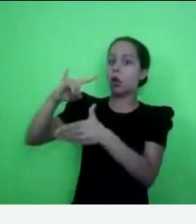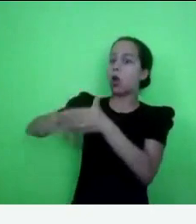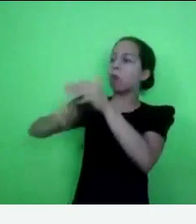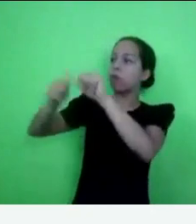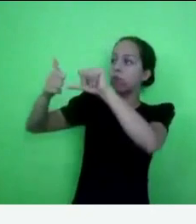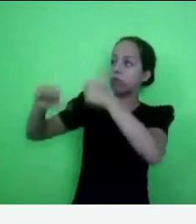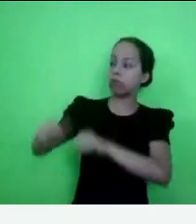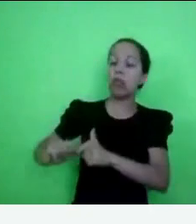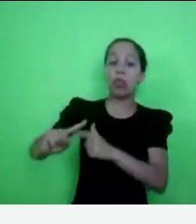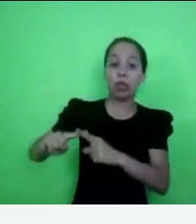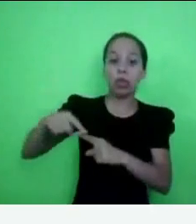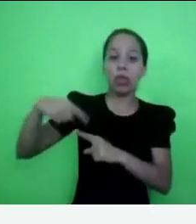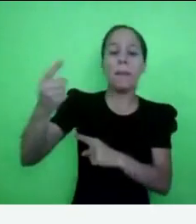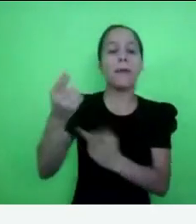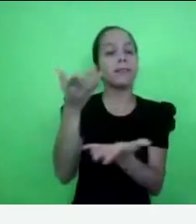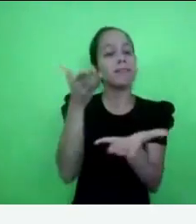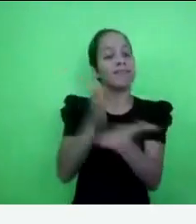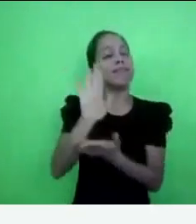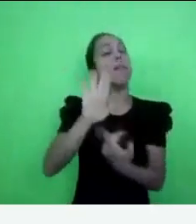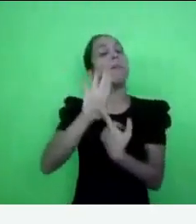E aí